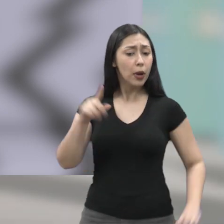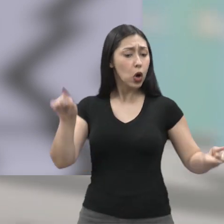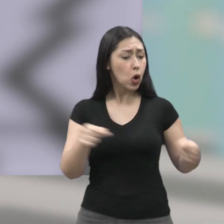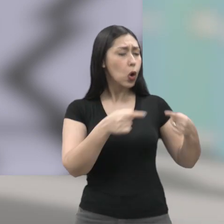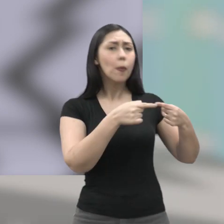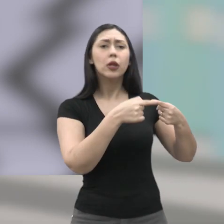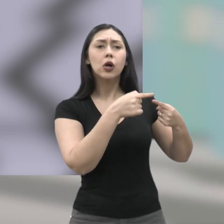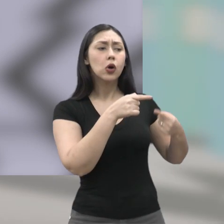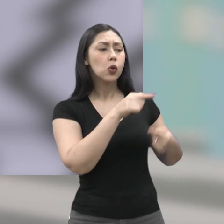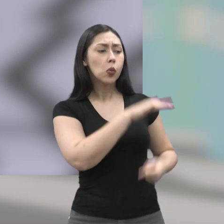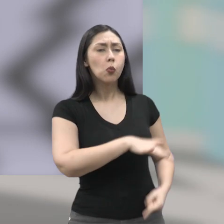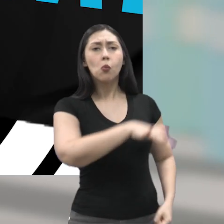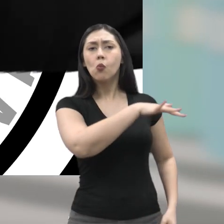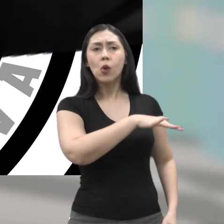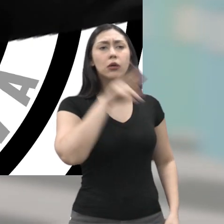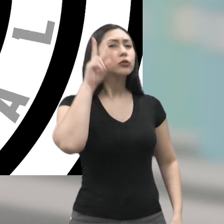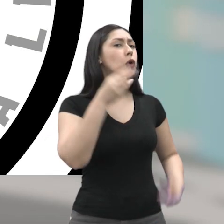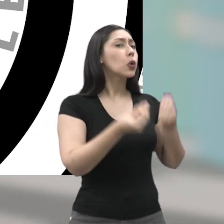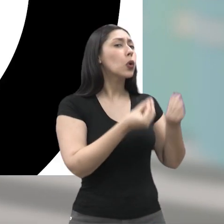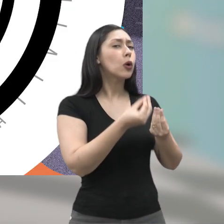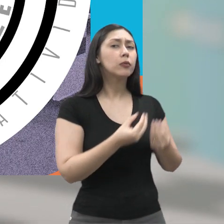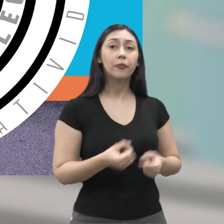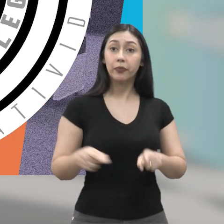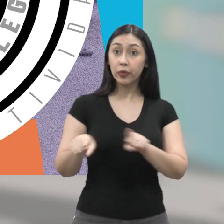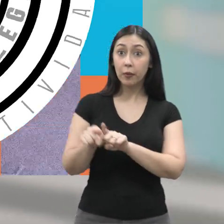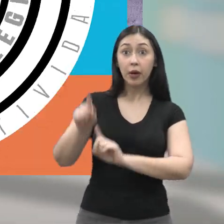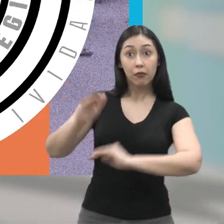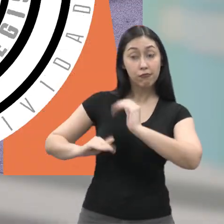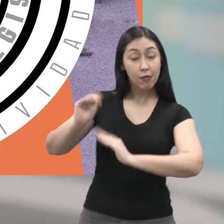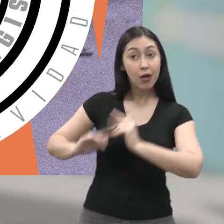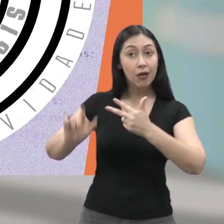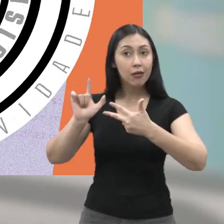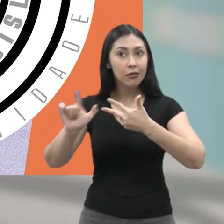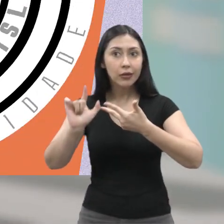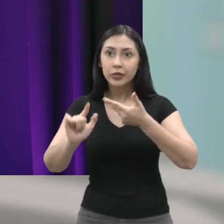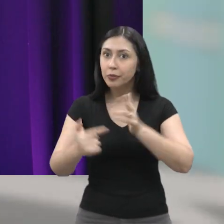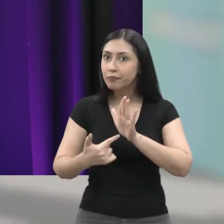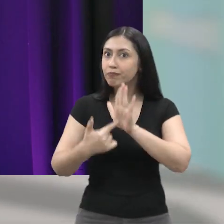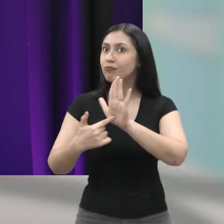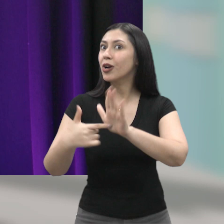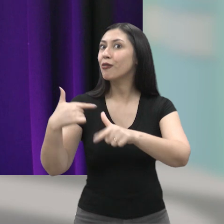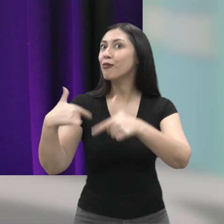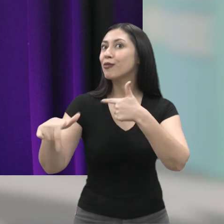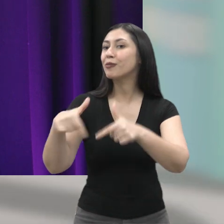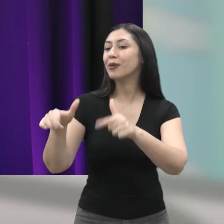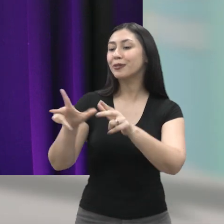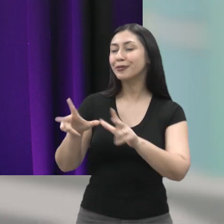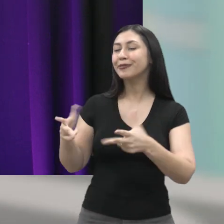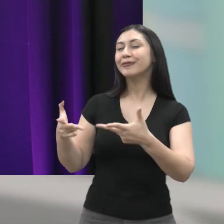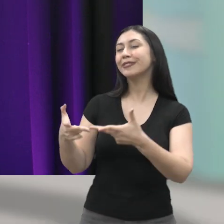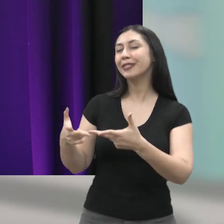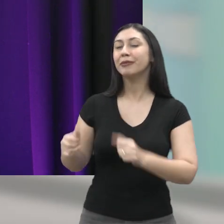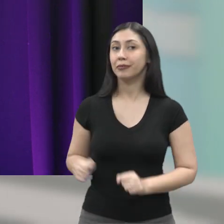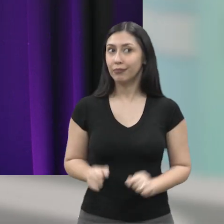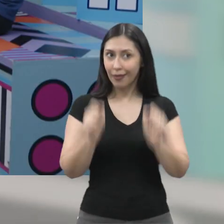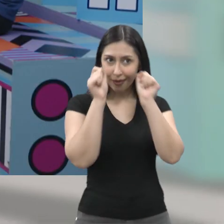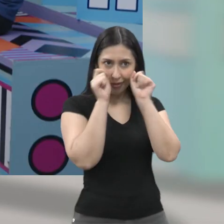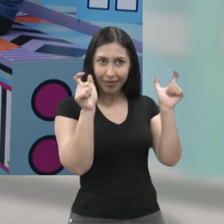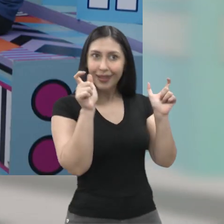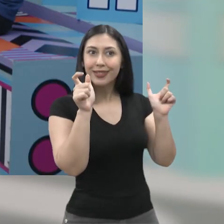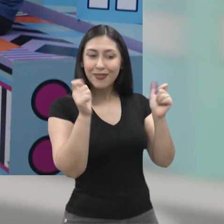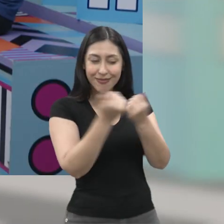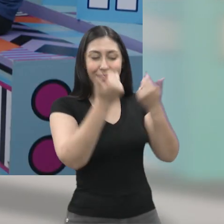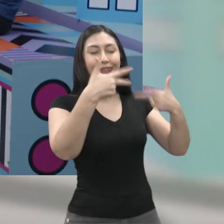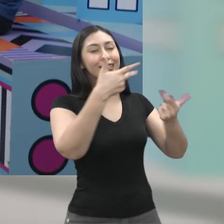momento histórico. Tem ainda o Atividade Legislativa para te contar mais sobre os trabalhos da Câmara Municipal. Fica por aqui,